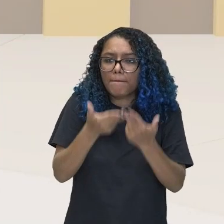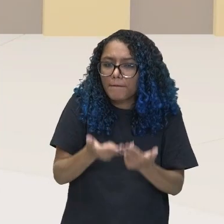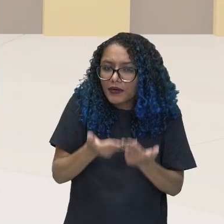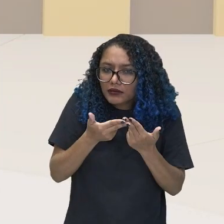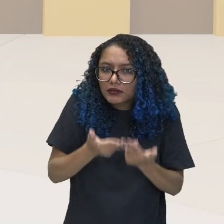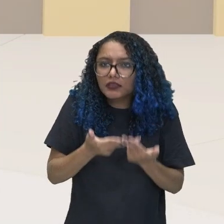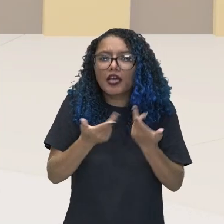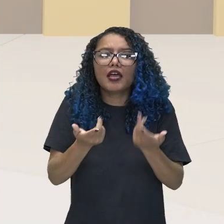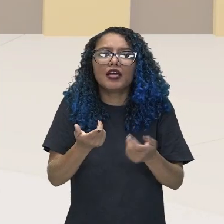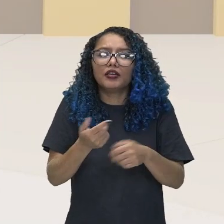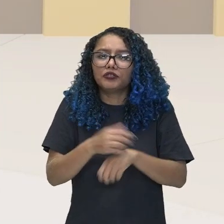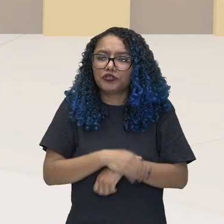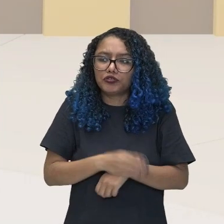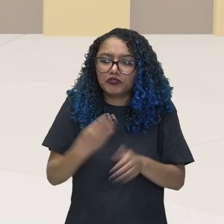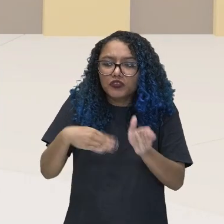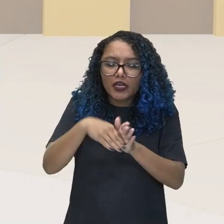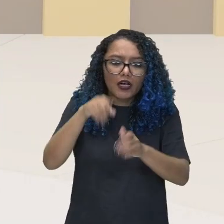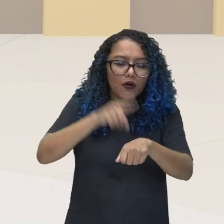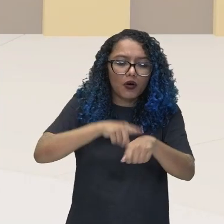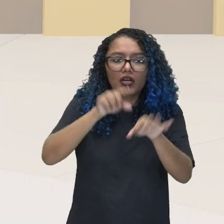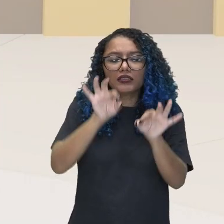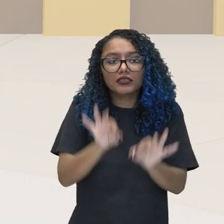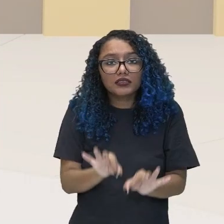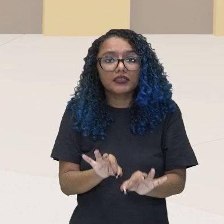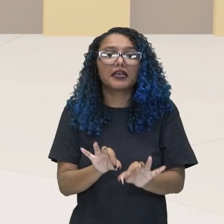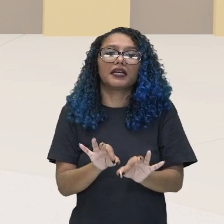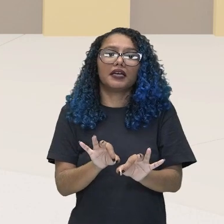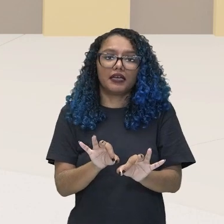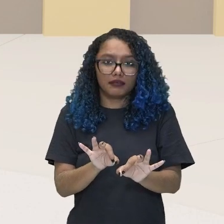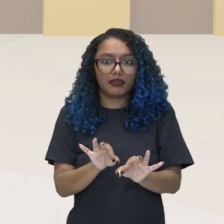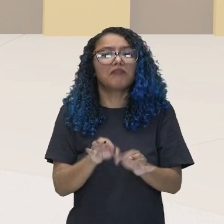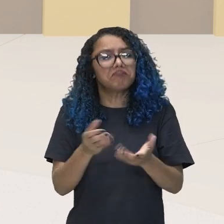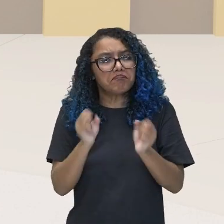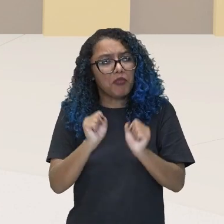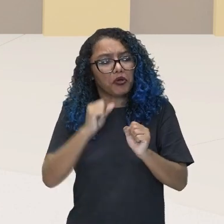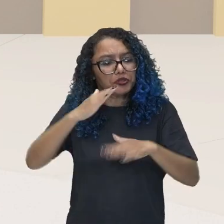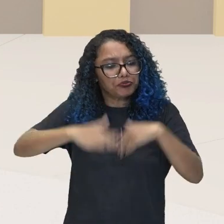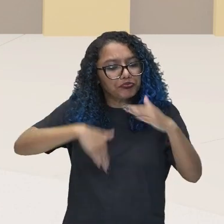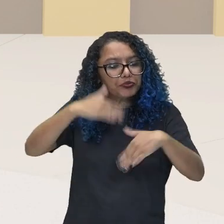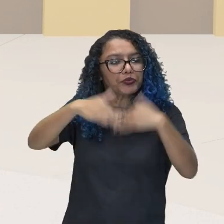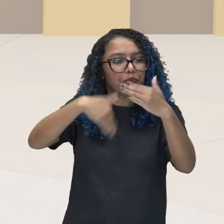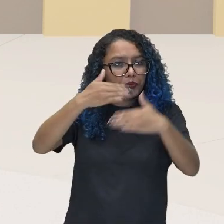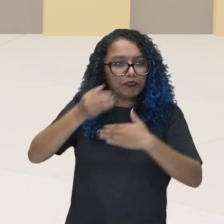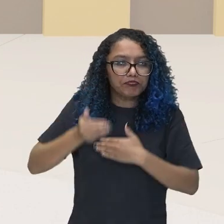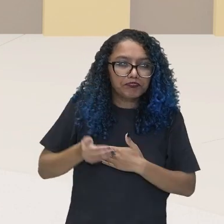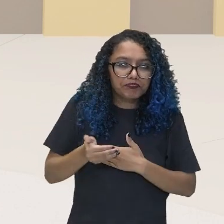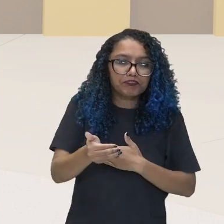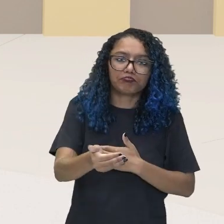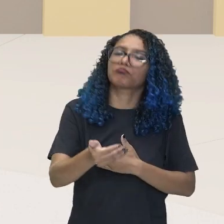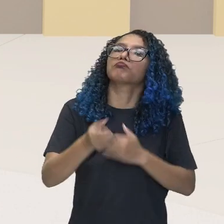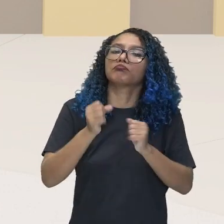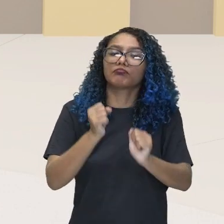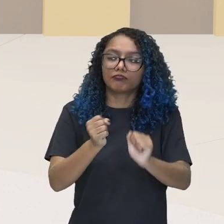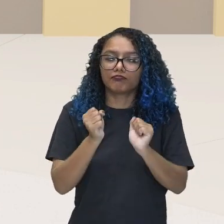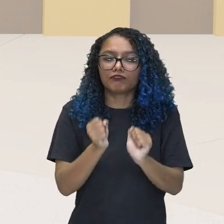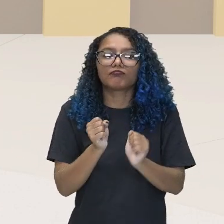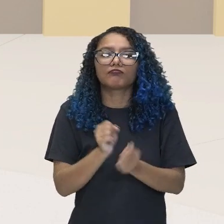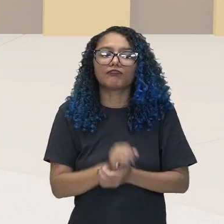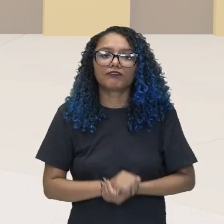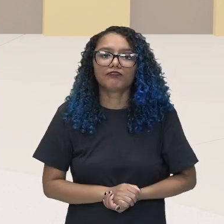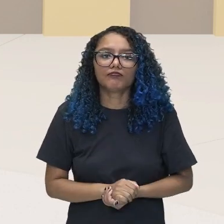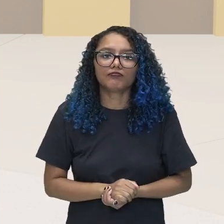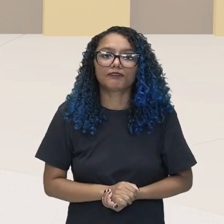isso são habilidades que a gente pode desenvolver ao longo da vida, não é verdade? Então, falando desse desenvolvimento e